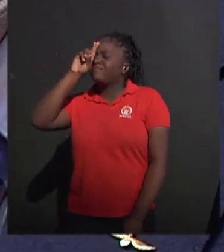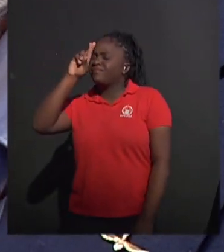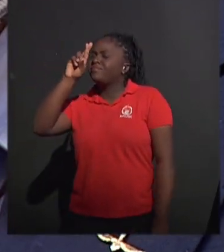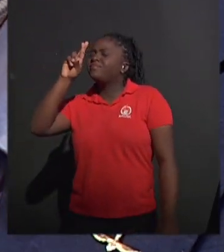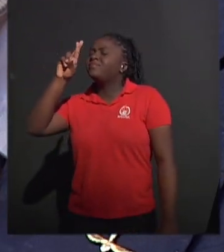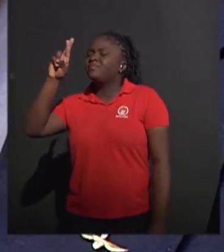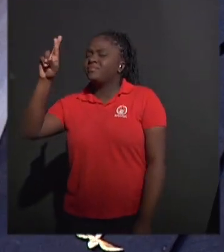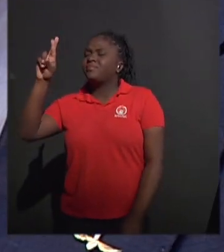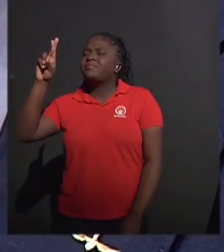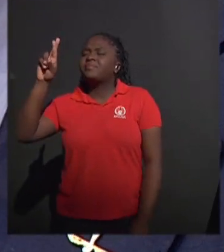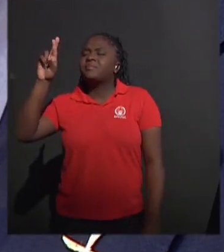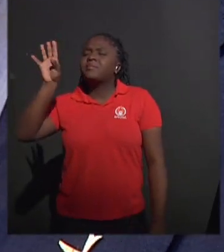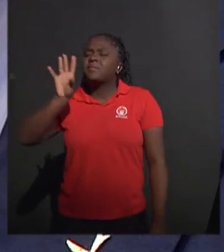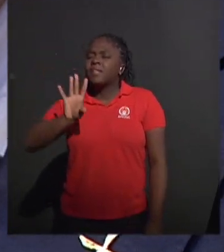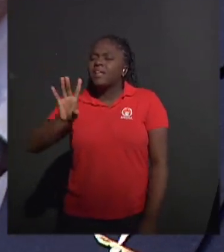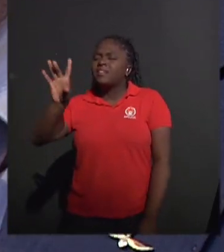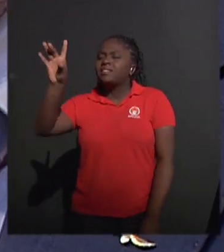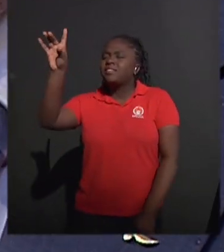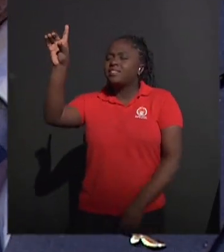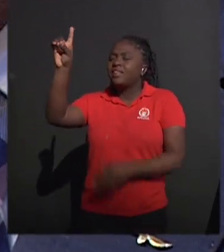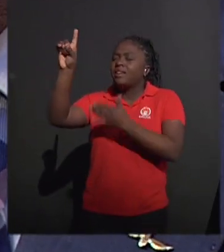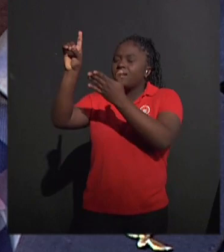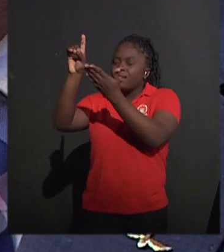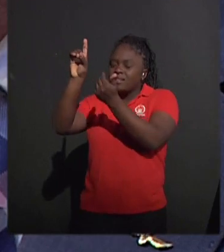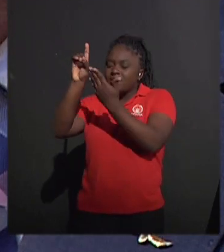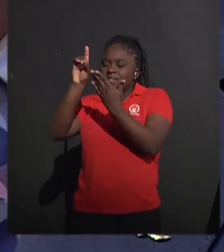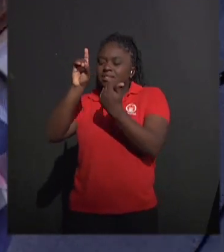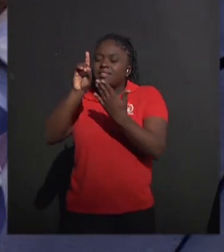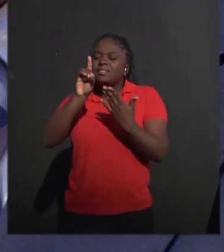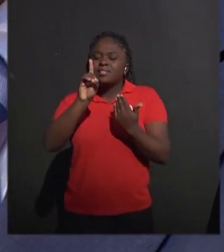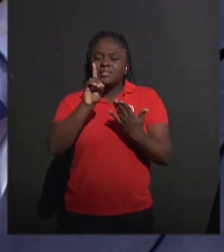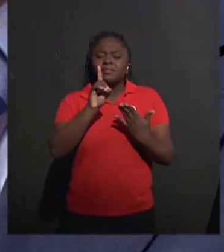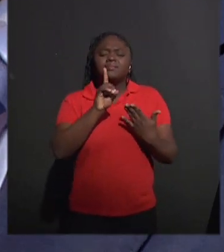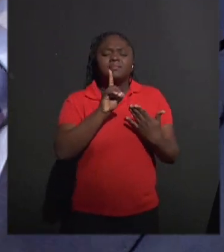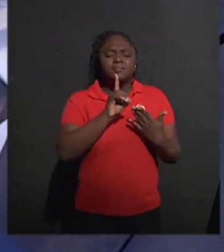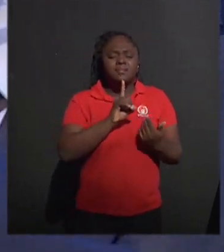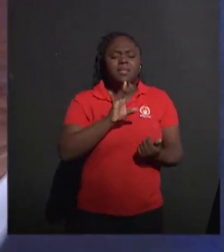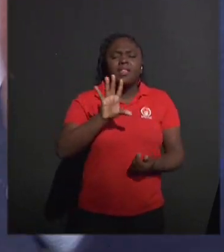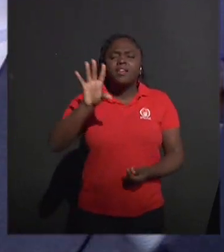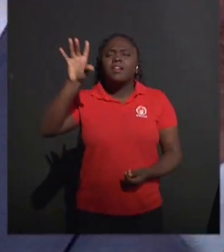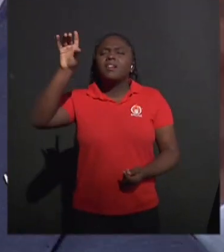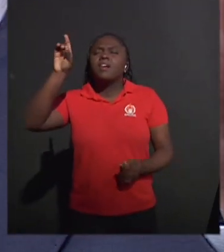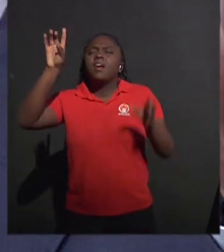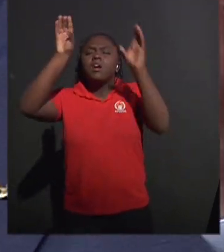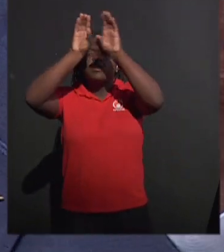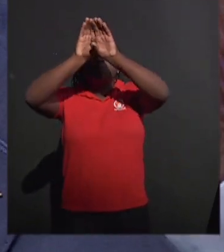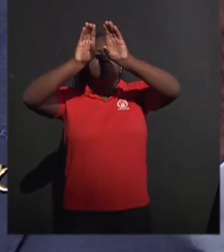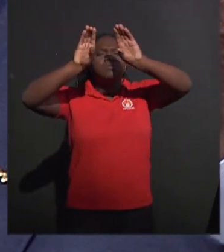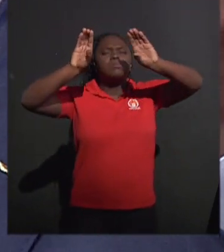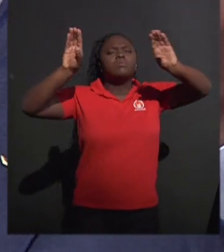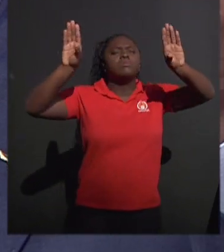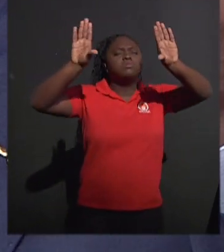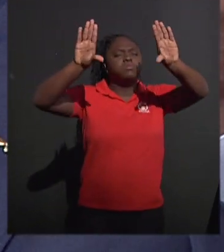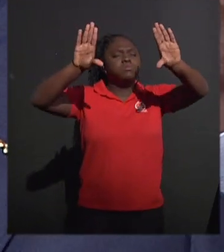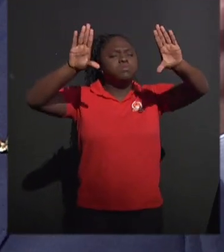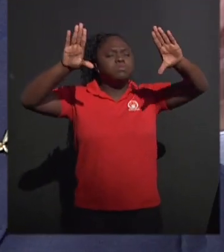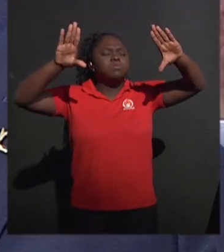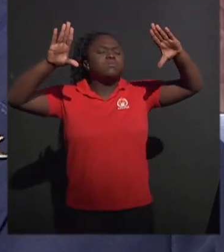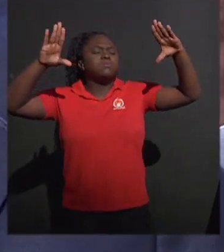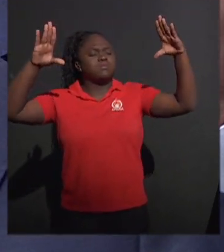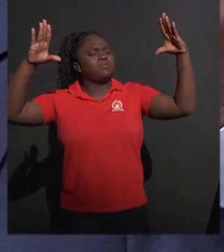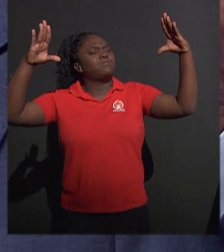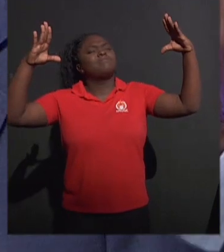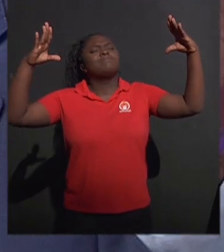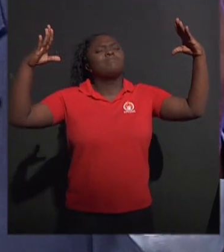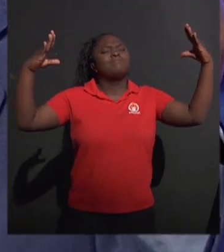Senhor. Ó Deus, venha, Senhor. Ó Deus, abre o céu, Senhor. Abre o